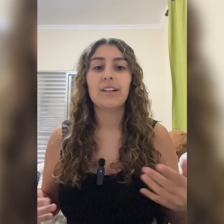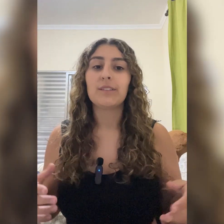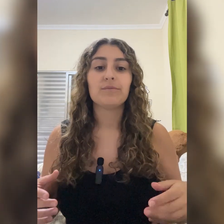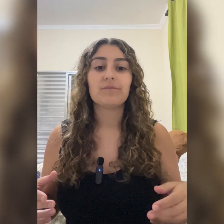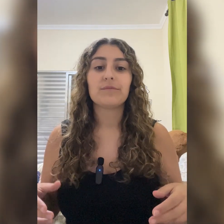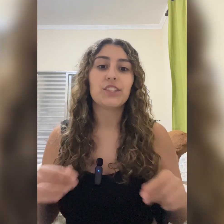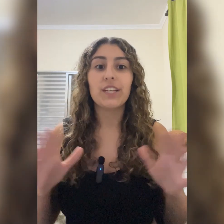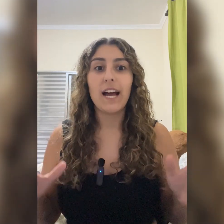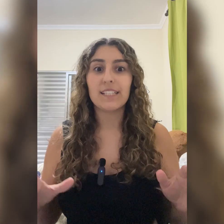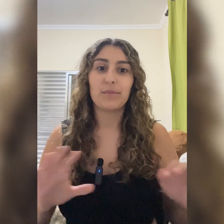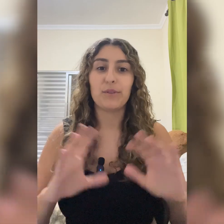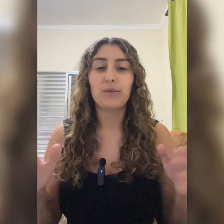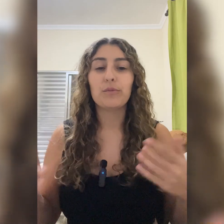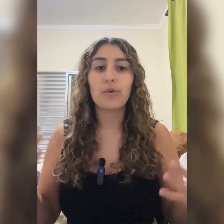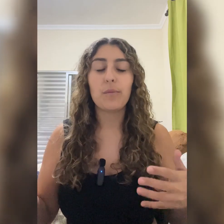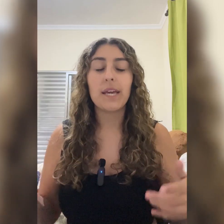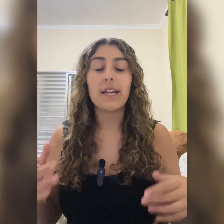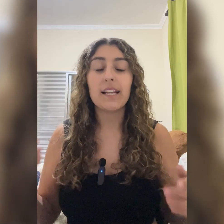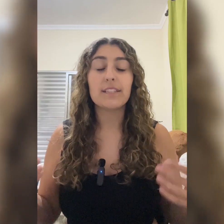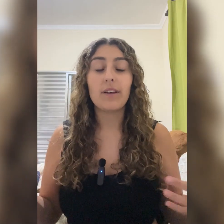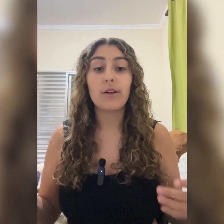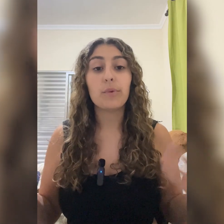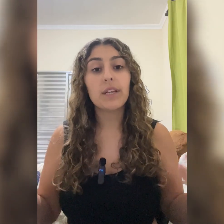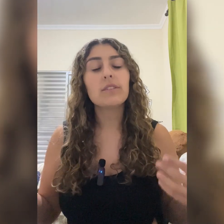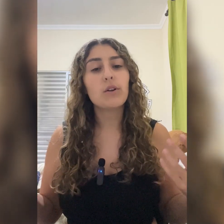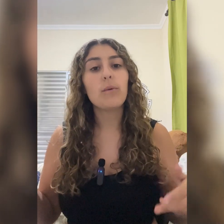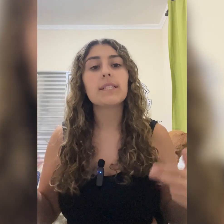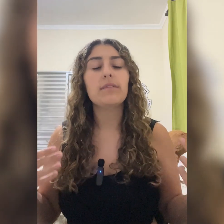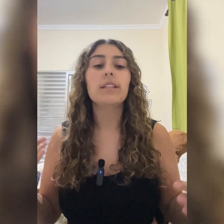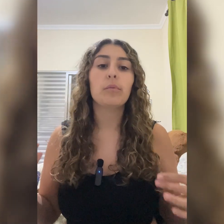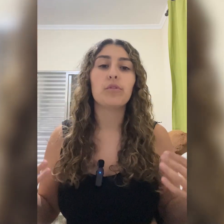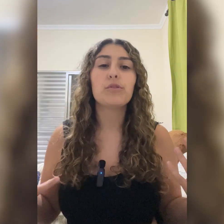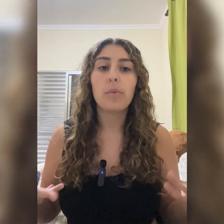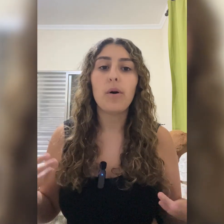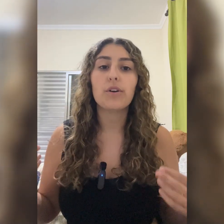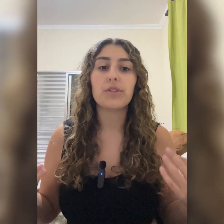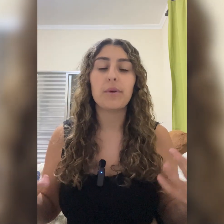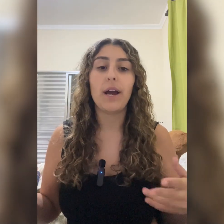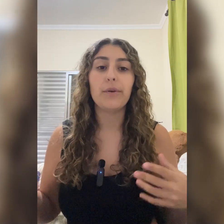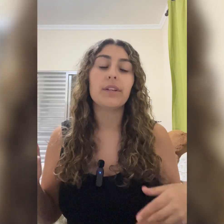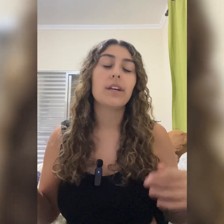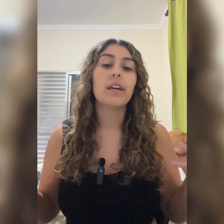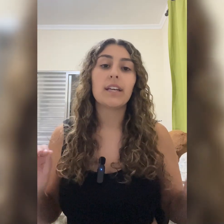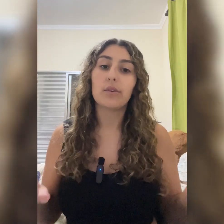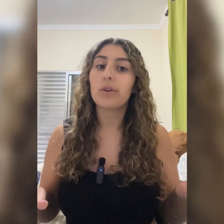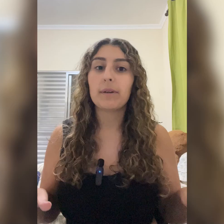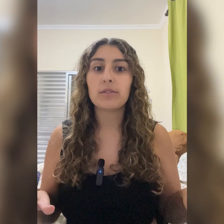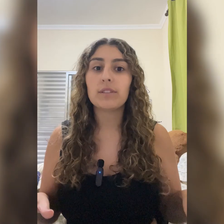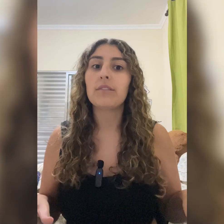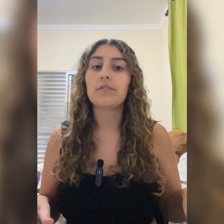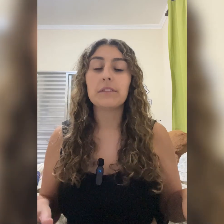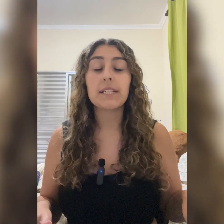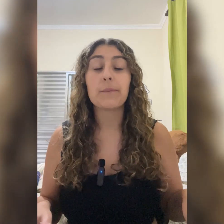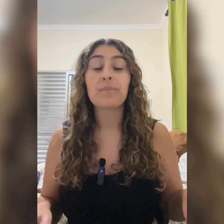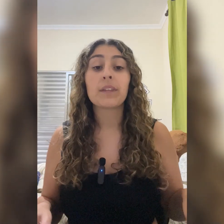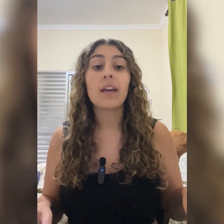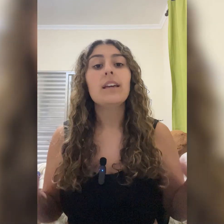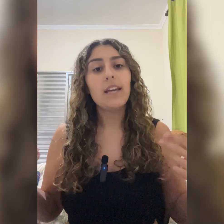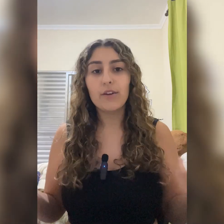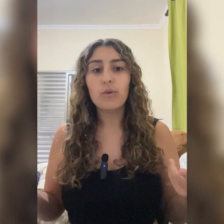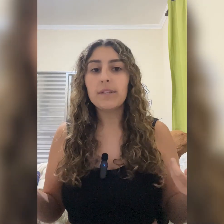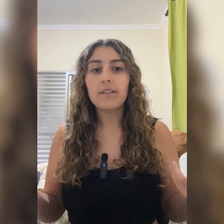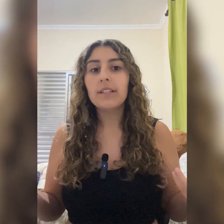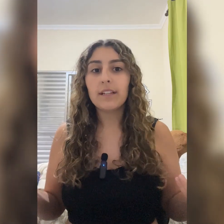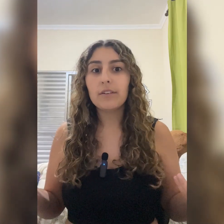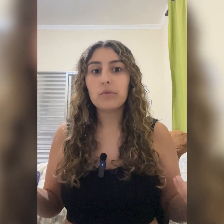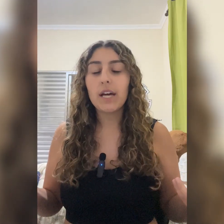né, de graça pra todo mundo comer. E aí eles falaram, por que você não começa a vender bolo de pote, brownie? Que era o que eu mais gostava de fazer. E